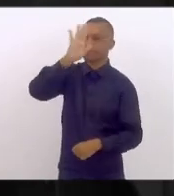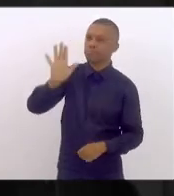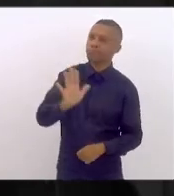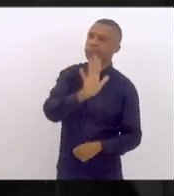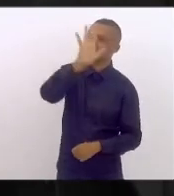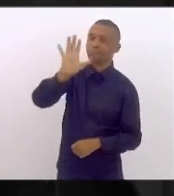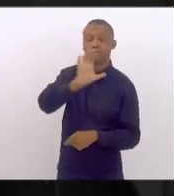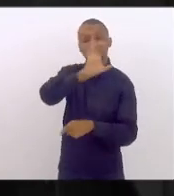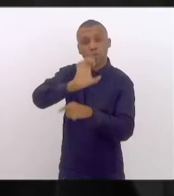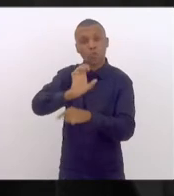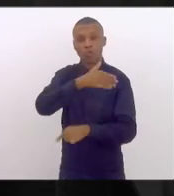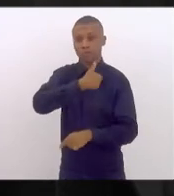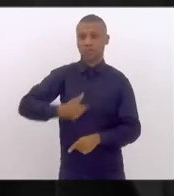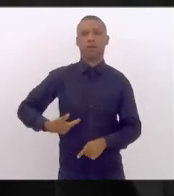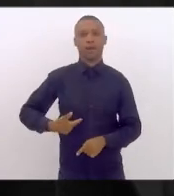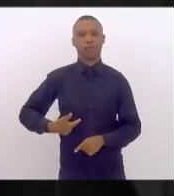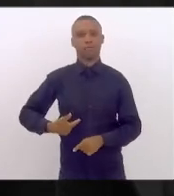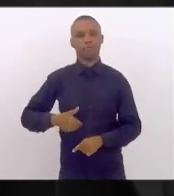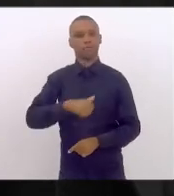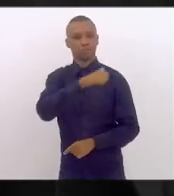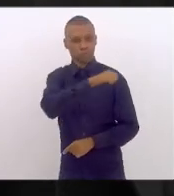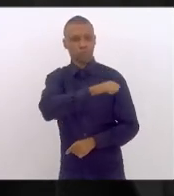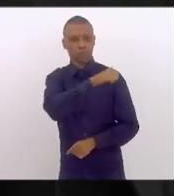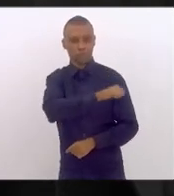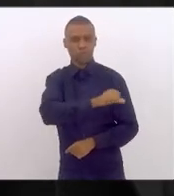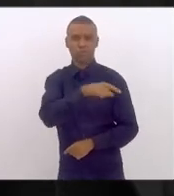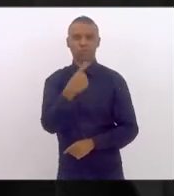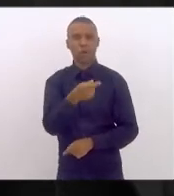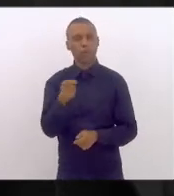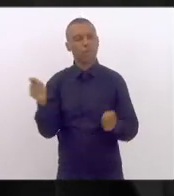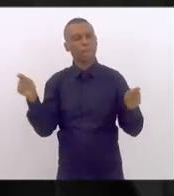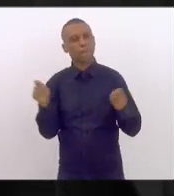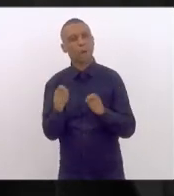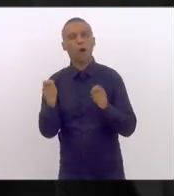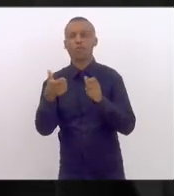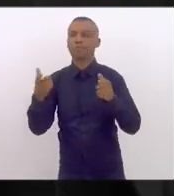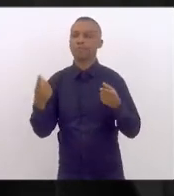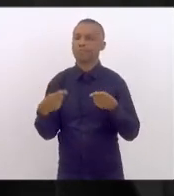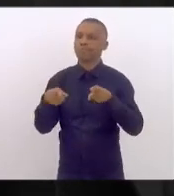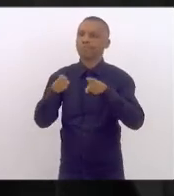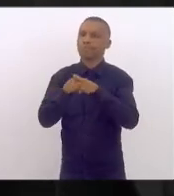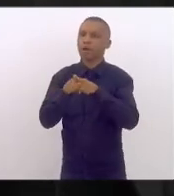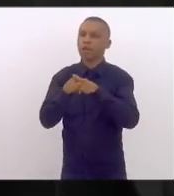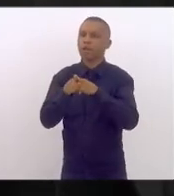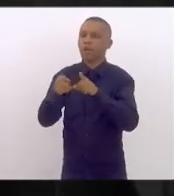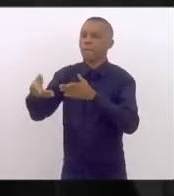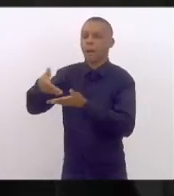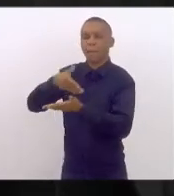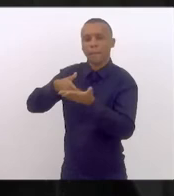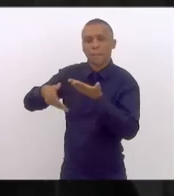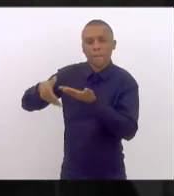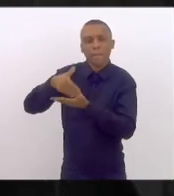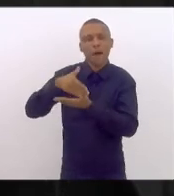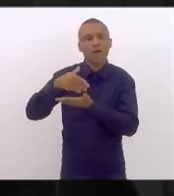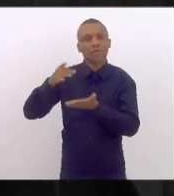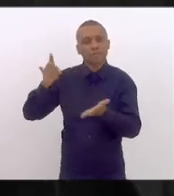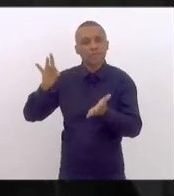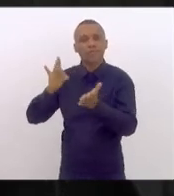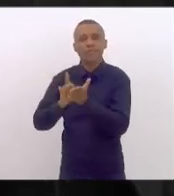e que nós possamos nos aglutinar para de fato